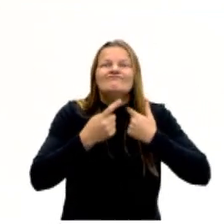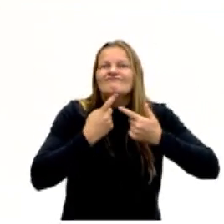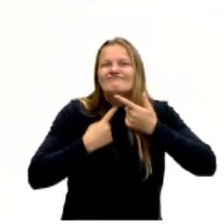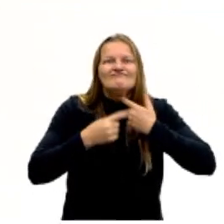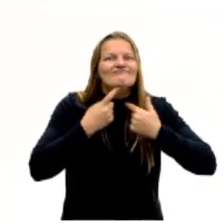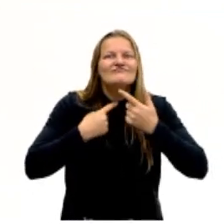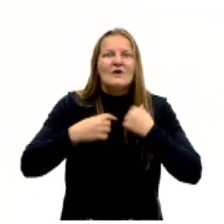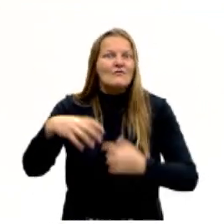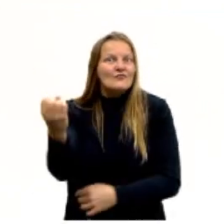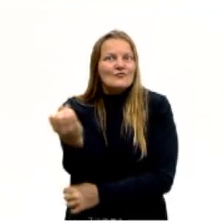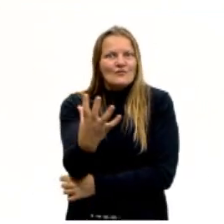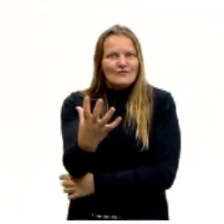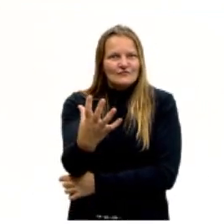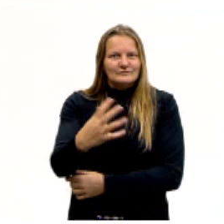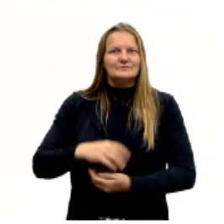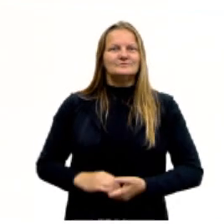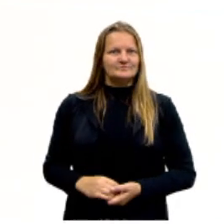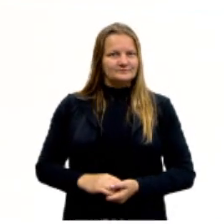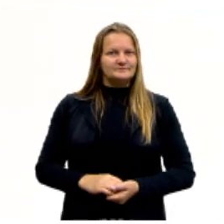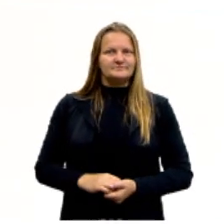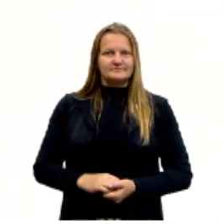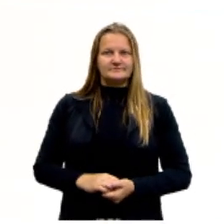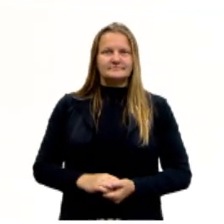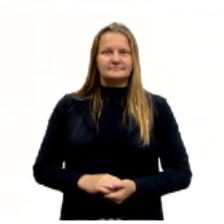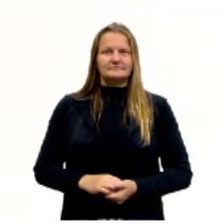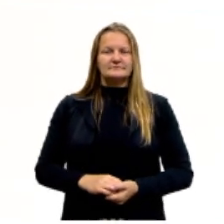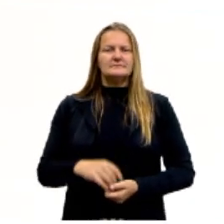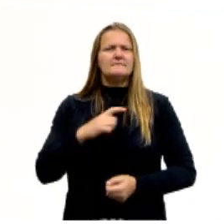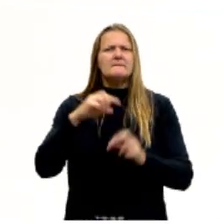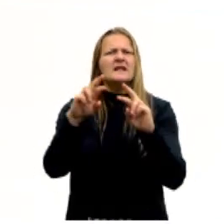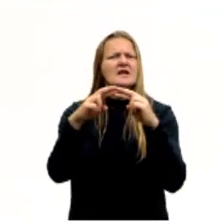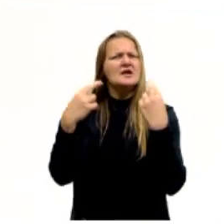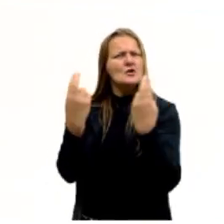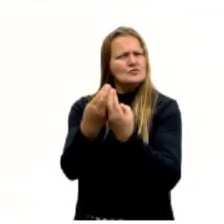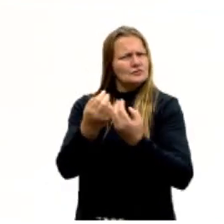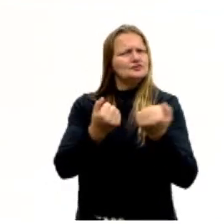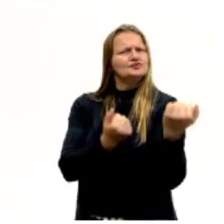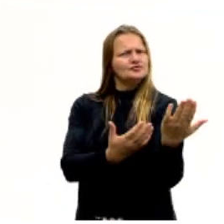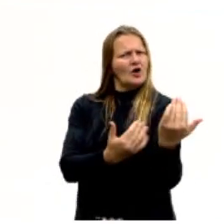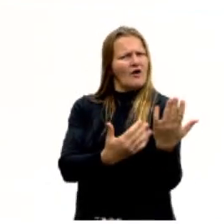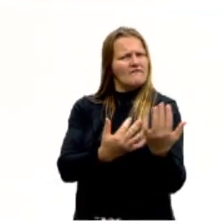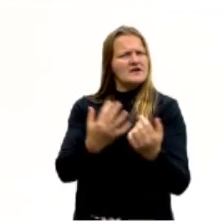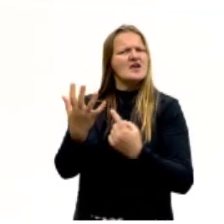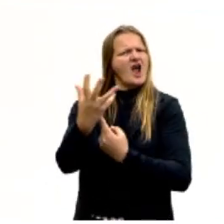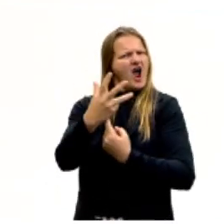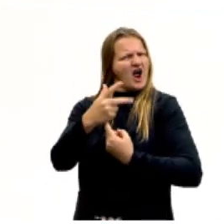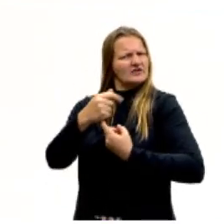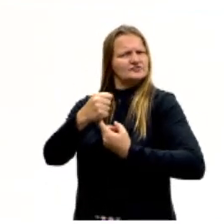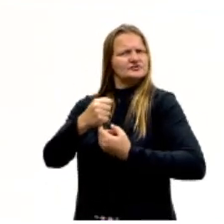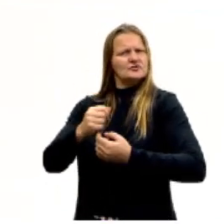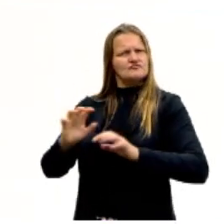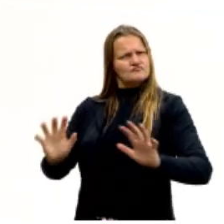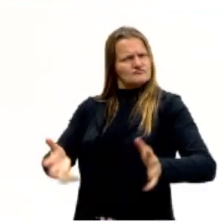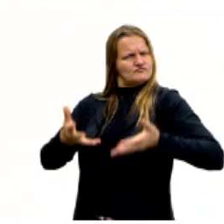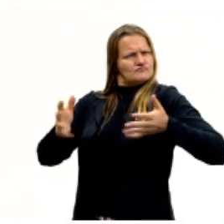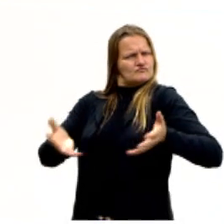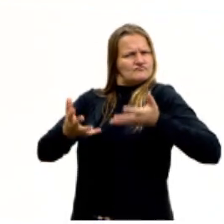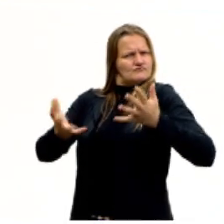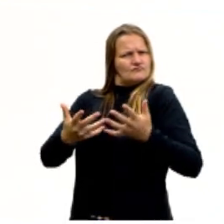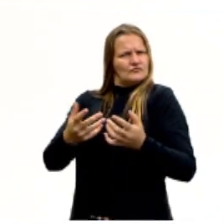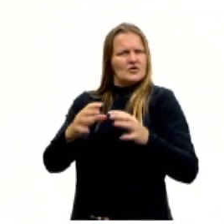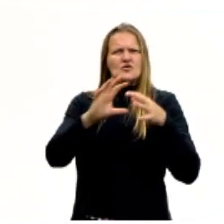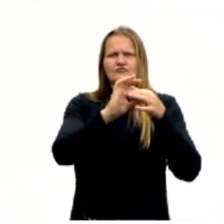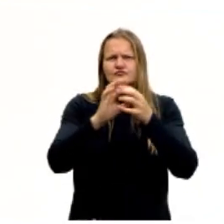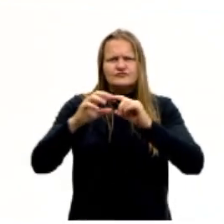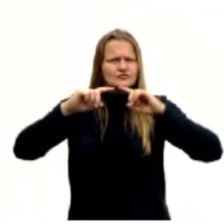por algo novo como diz ali reunir os jovens artistas e reverentes e